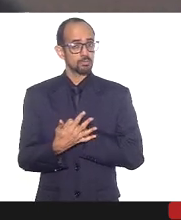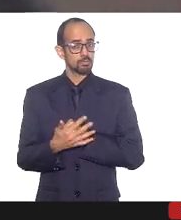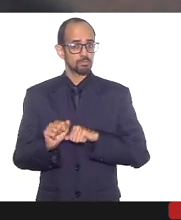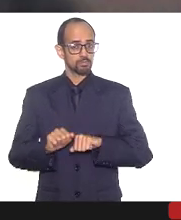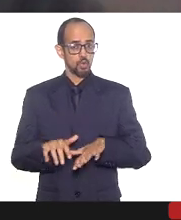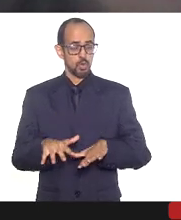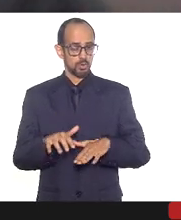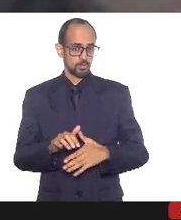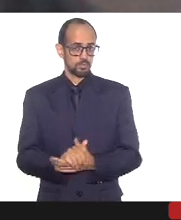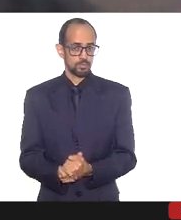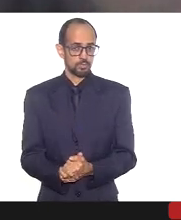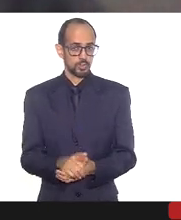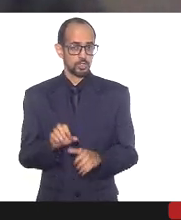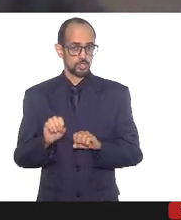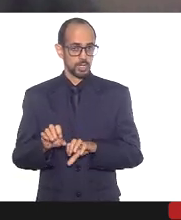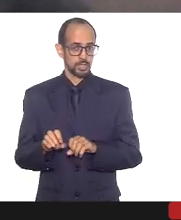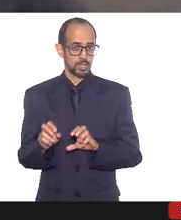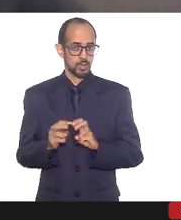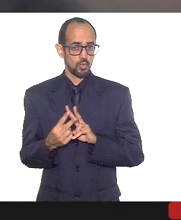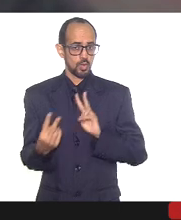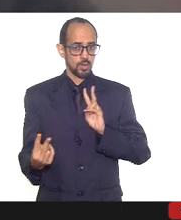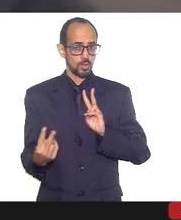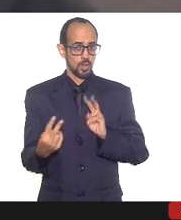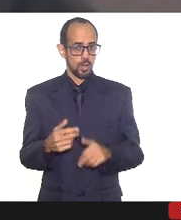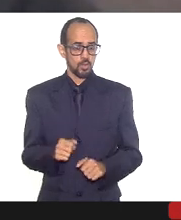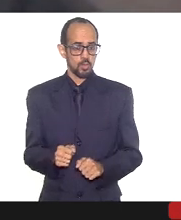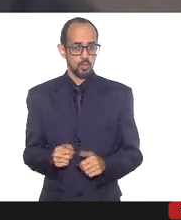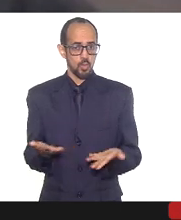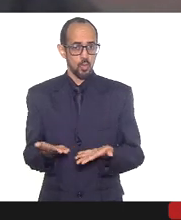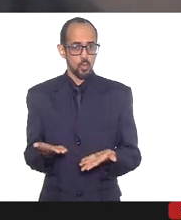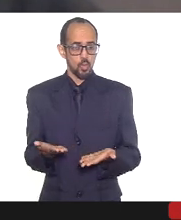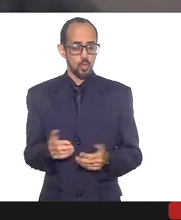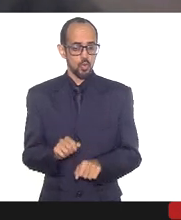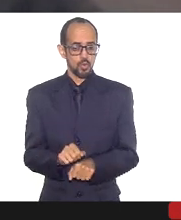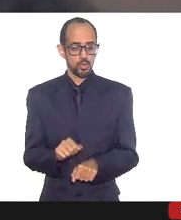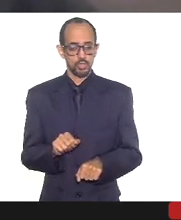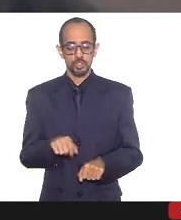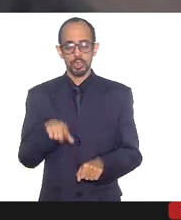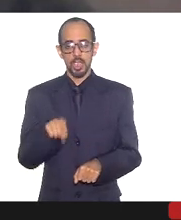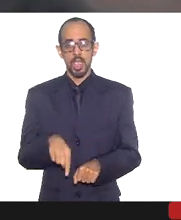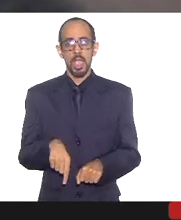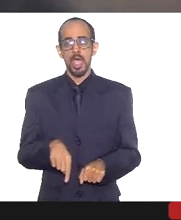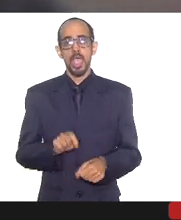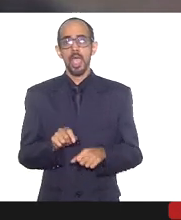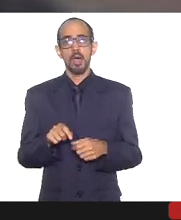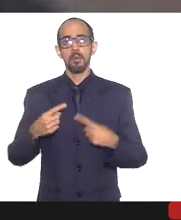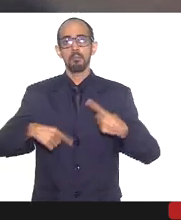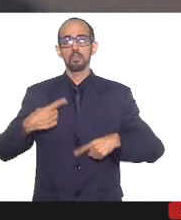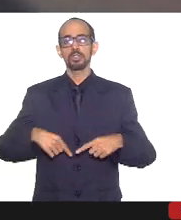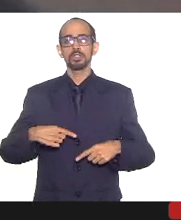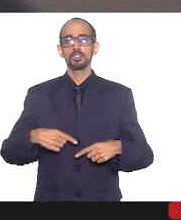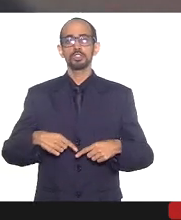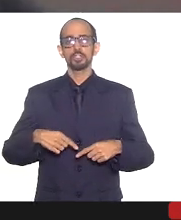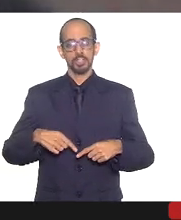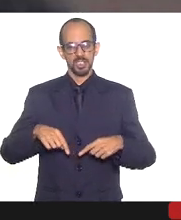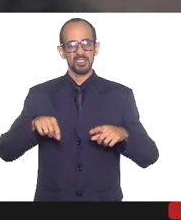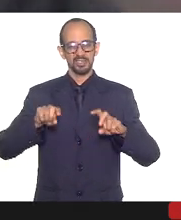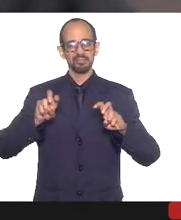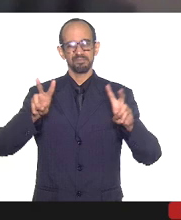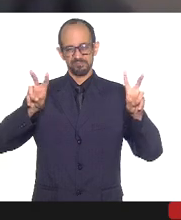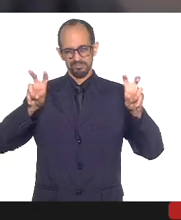remoto. A política que o Estado hoje toca é a política que eu chamo de pede para sair. O que significa a política do pede para